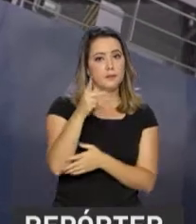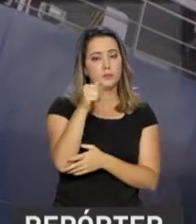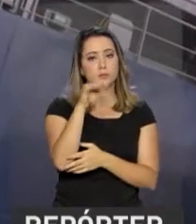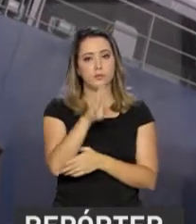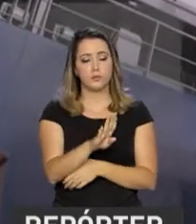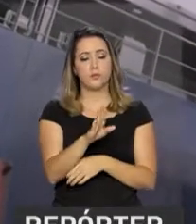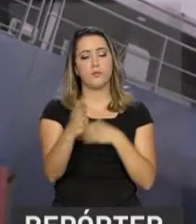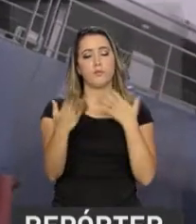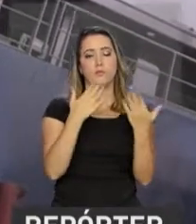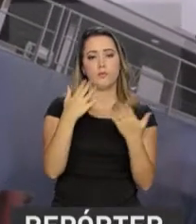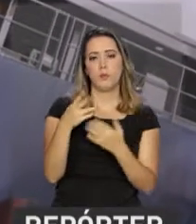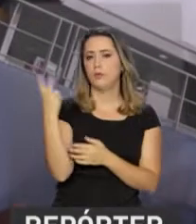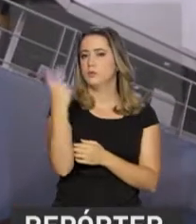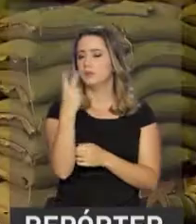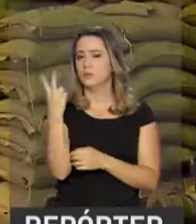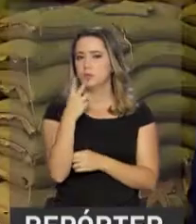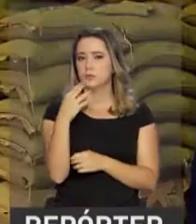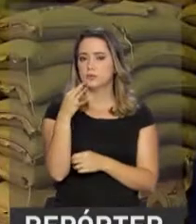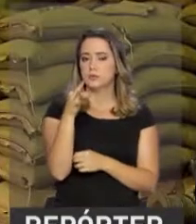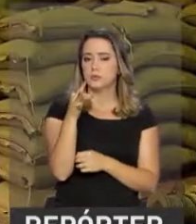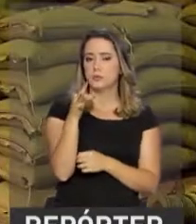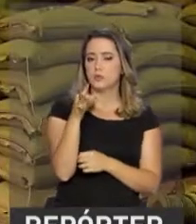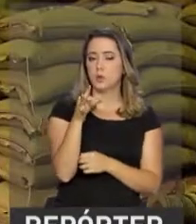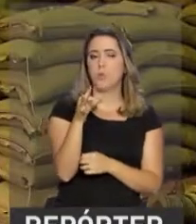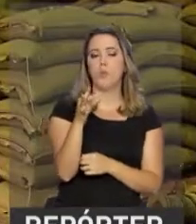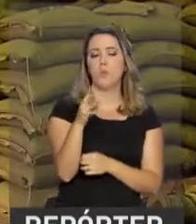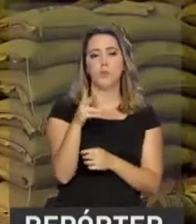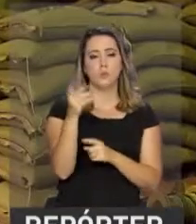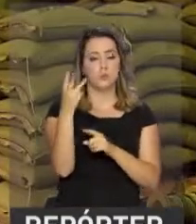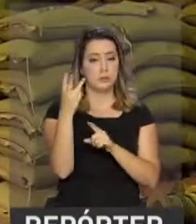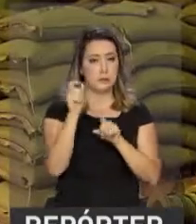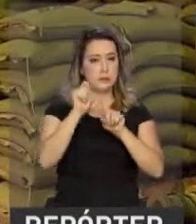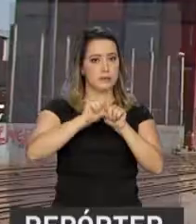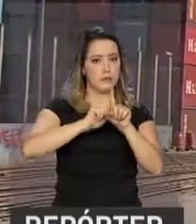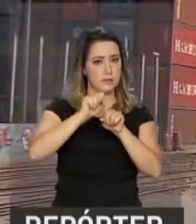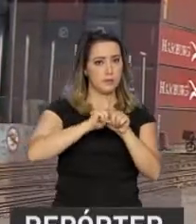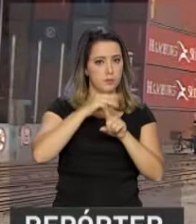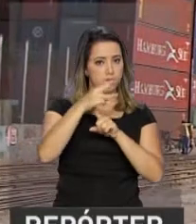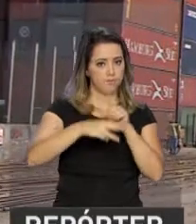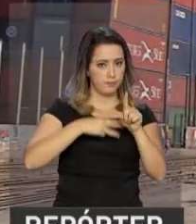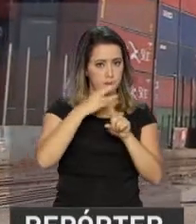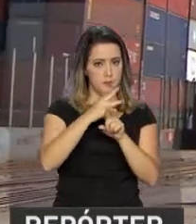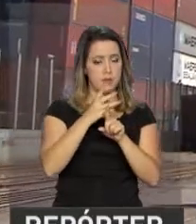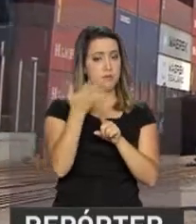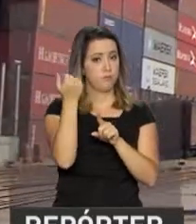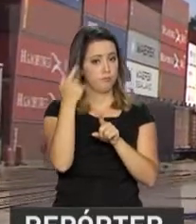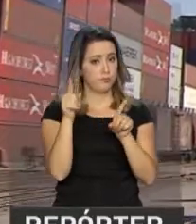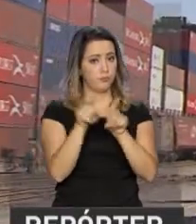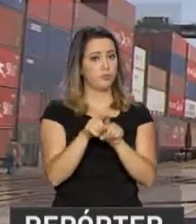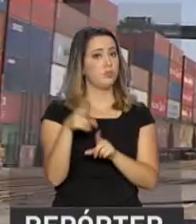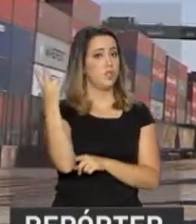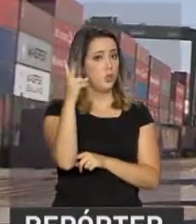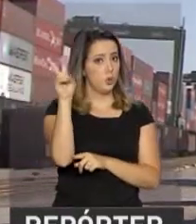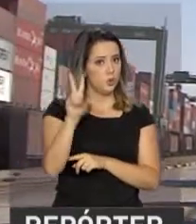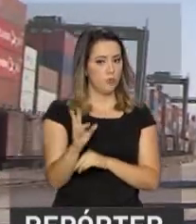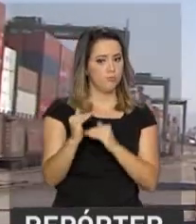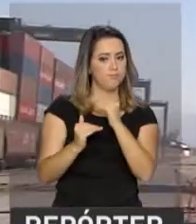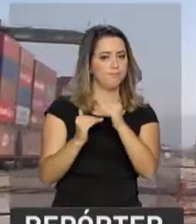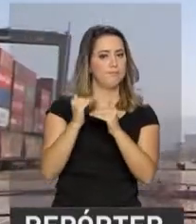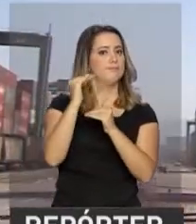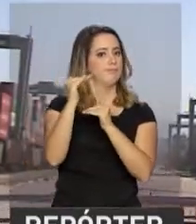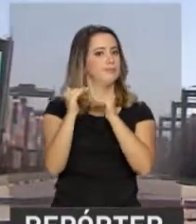segundo trimestre de 2017 é de 0,1 por cento a terceira alta seguida do ano segundo o